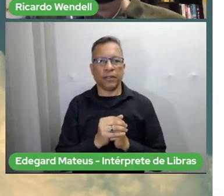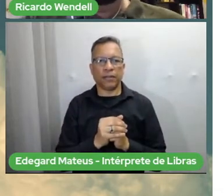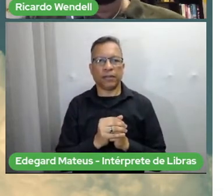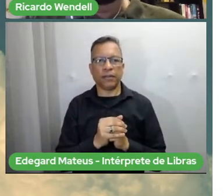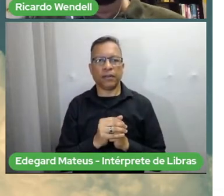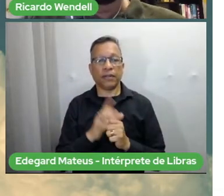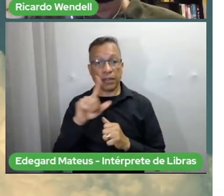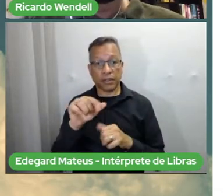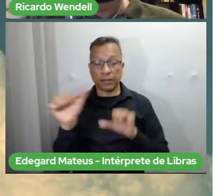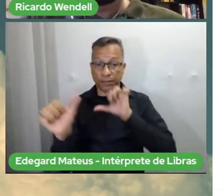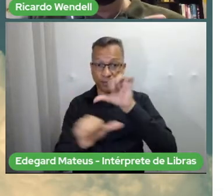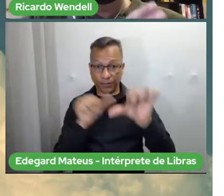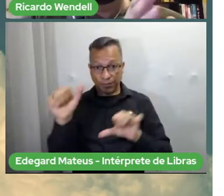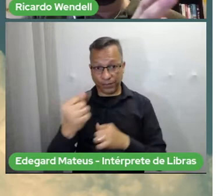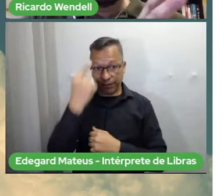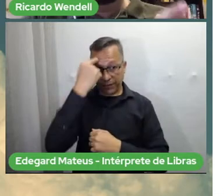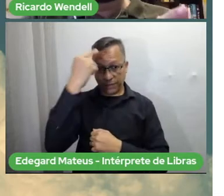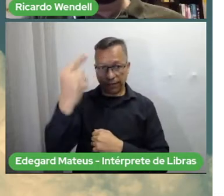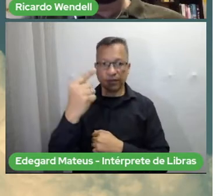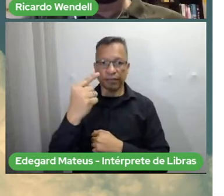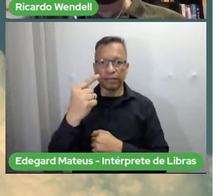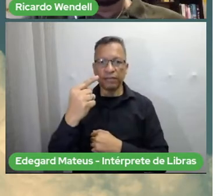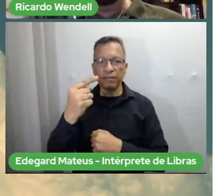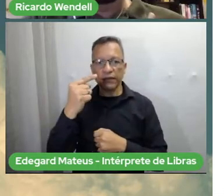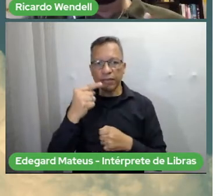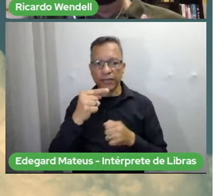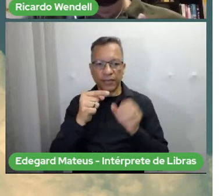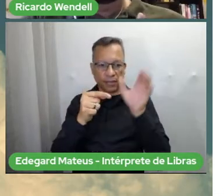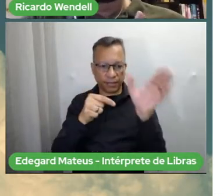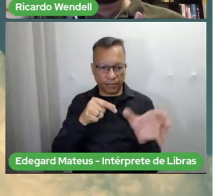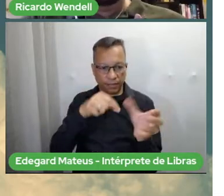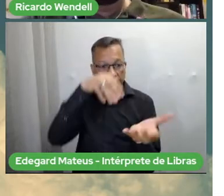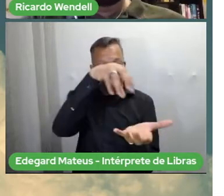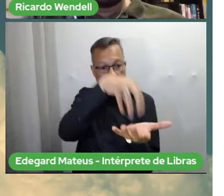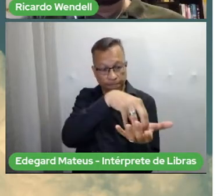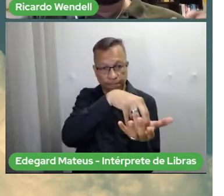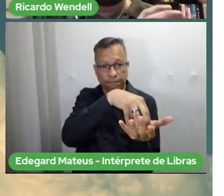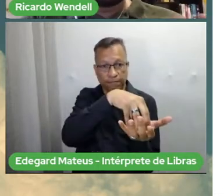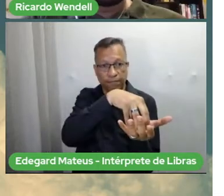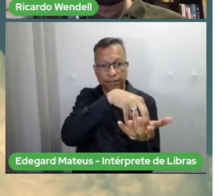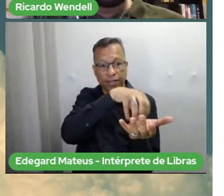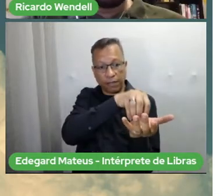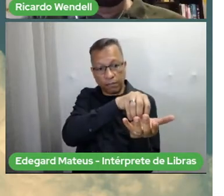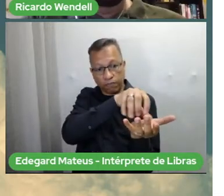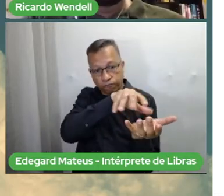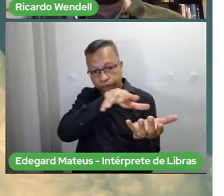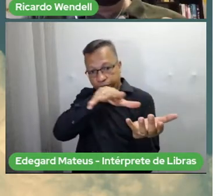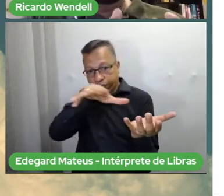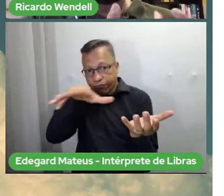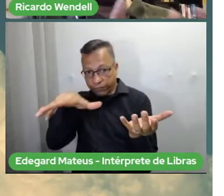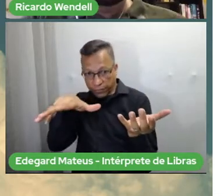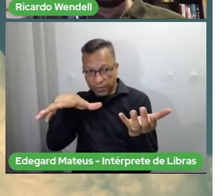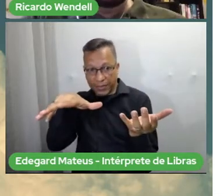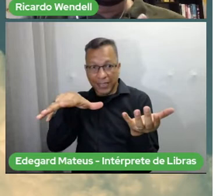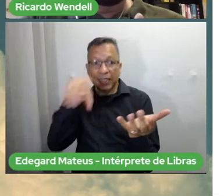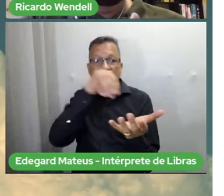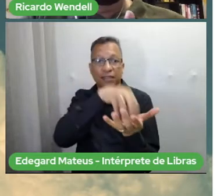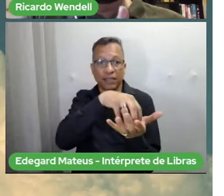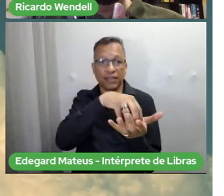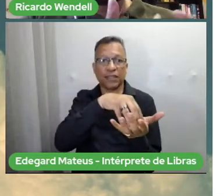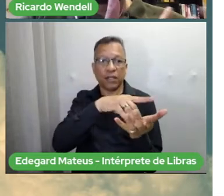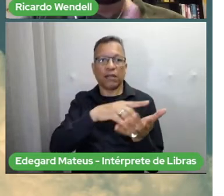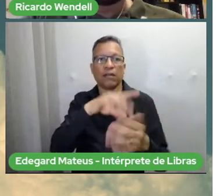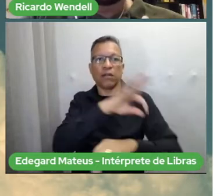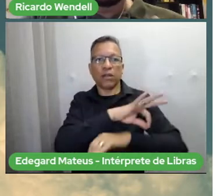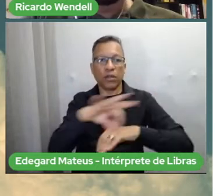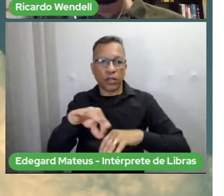de paradigma, a gente sai de vários pontos centralizados, né? Então, sai de pipelines como foco principal, de uma arquitetura monolítica, de um